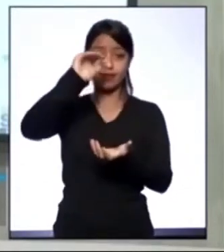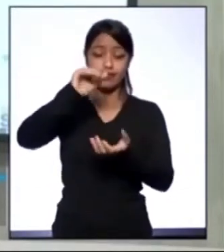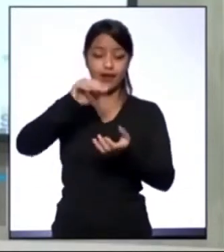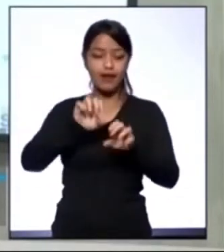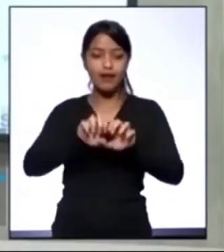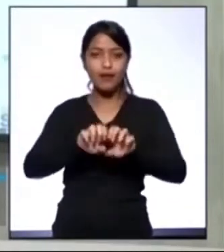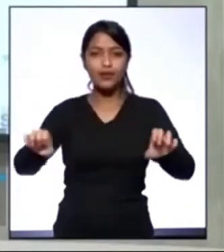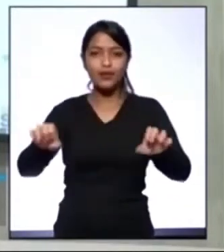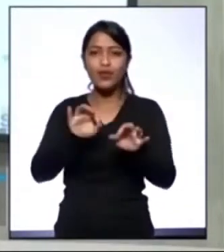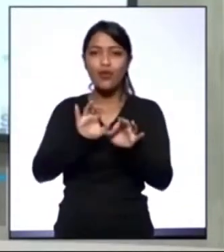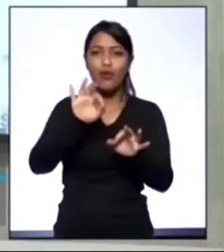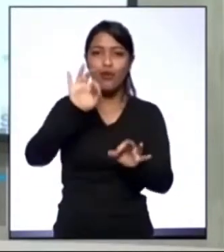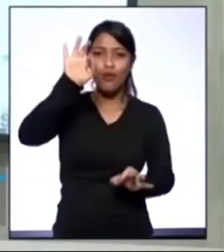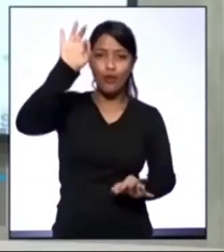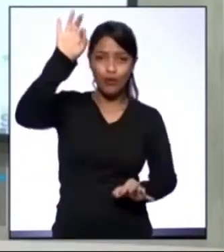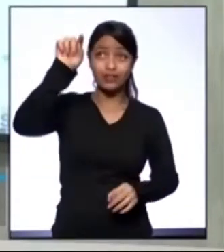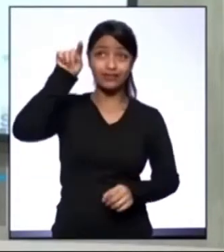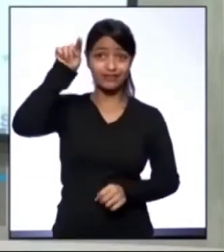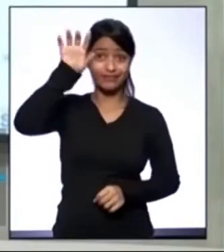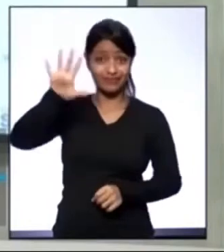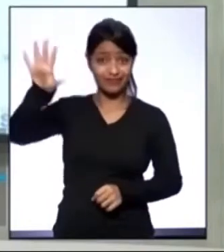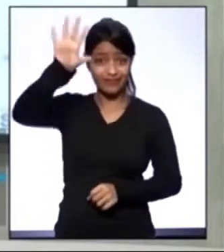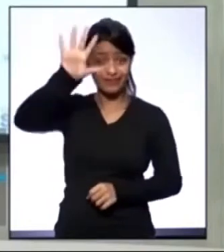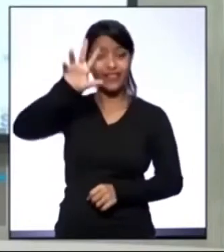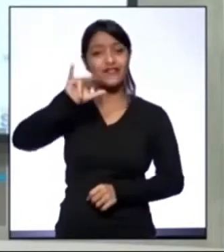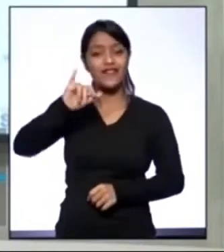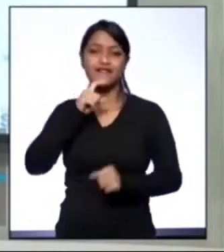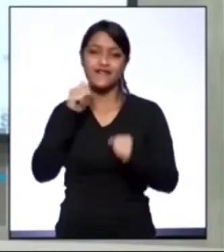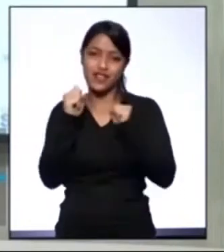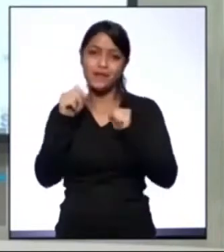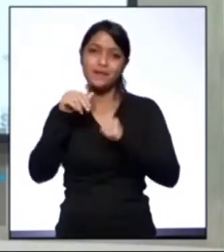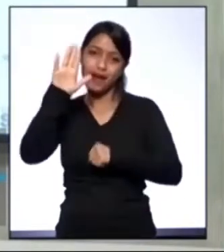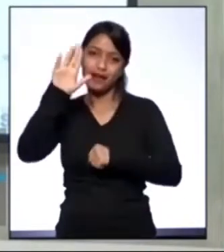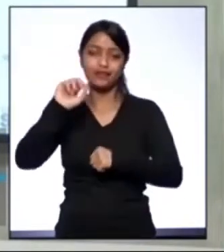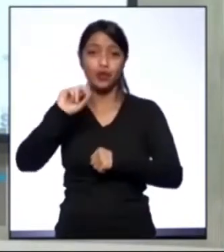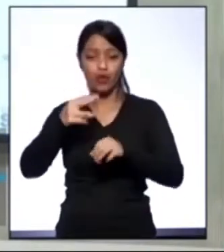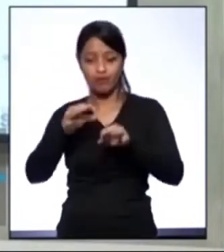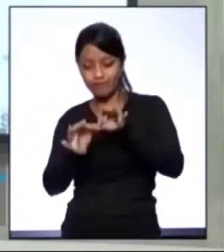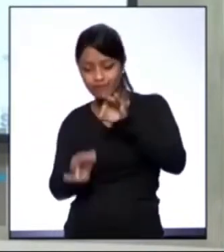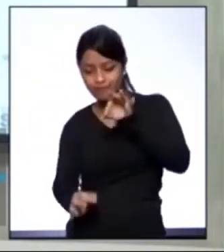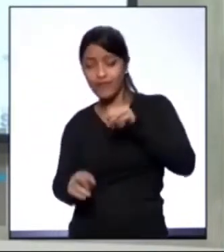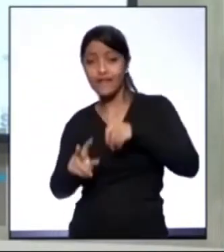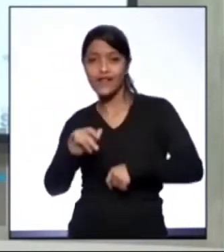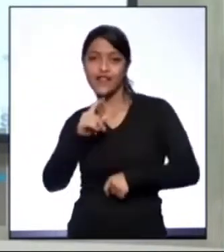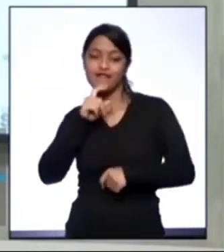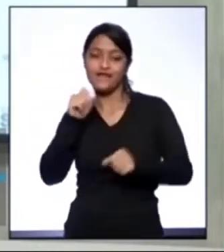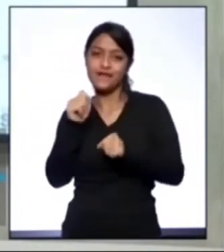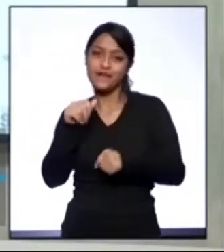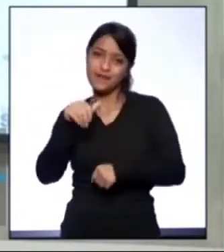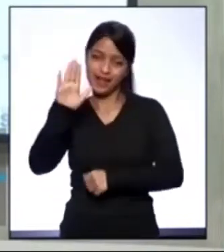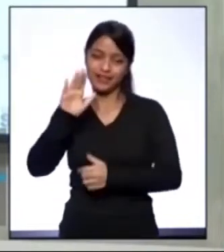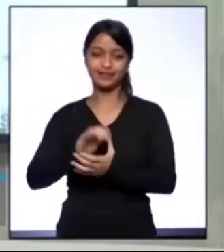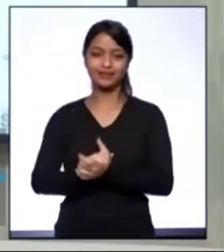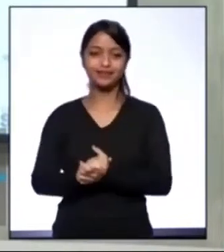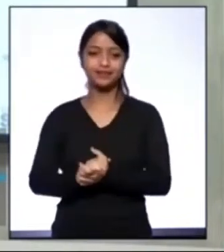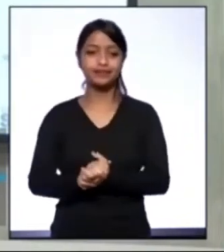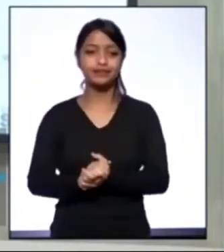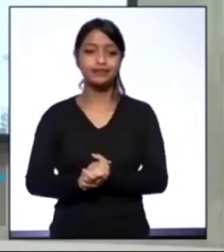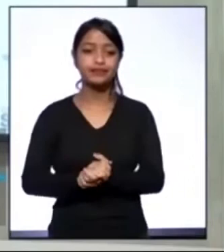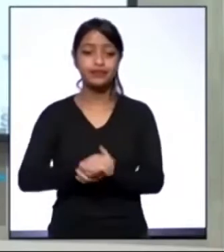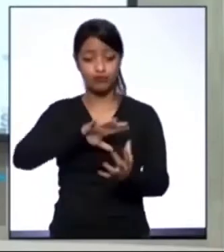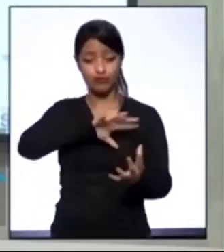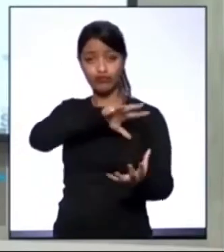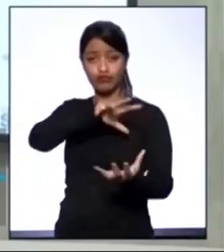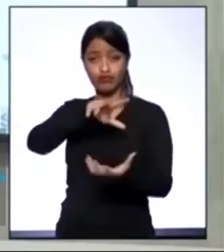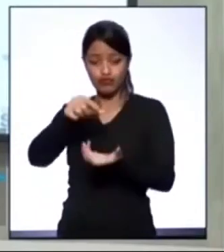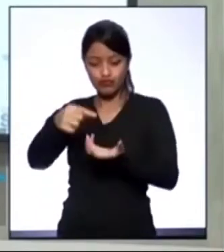Latitude é um fator climático importante. Altitude. Altitude é um fator climático importante, galera? Sim. Quanto mais